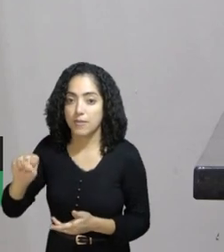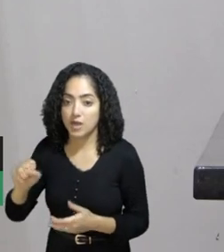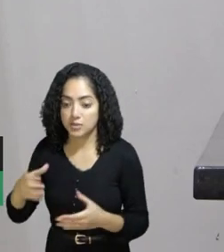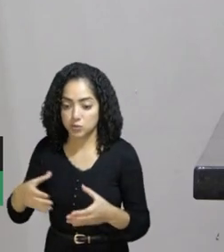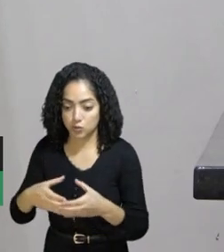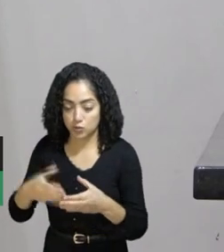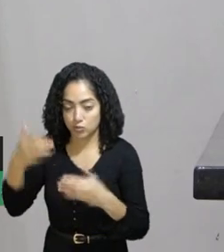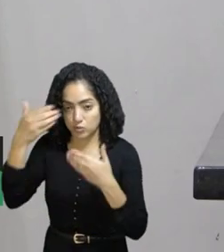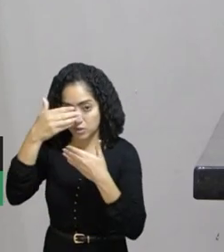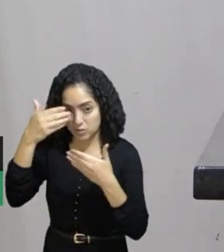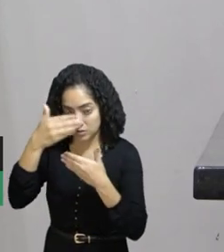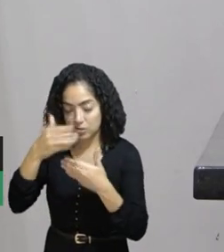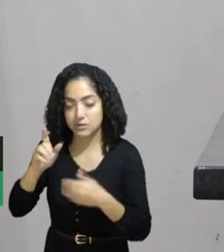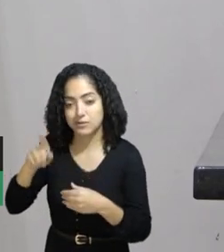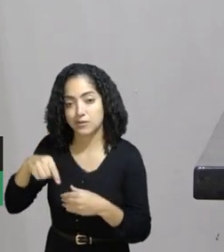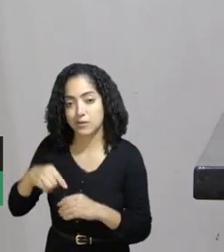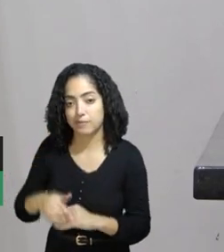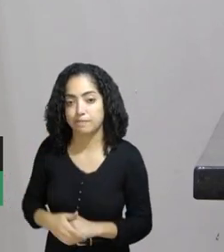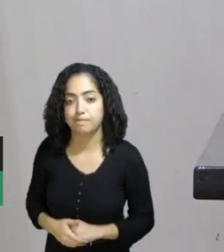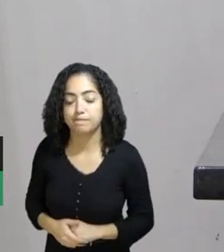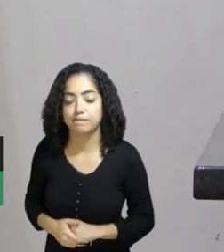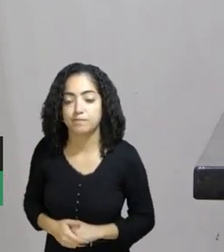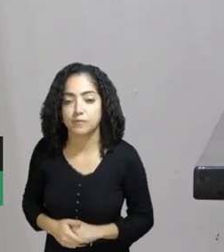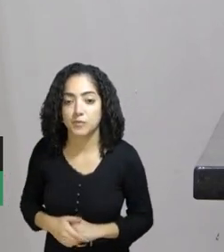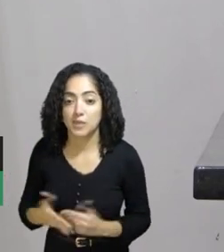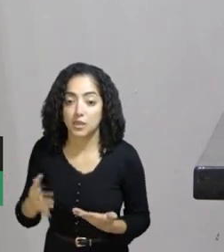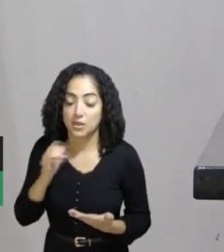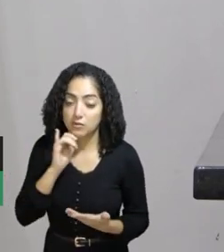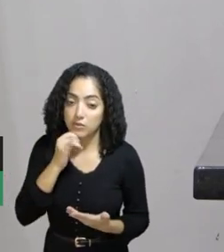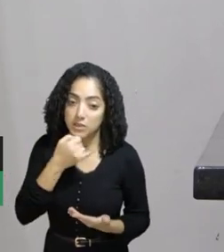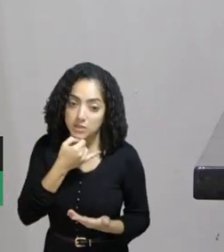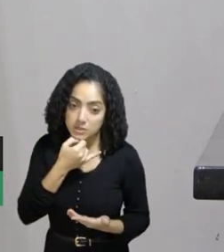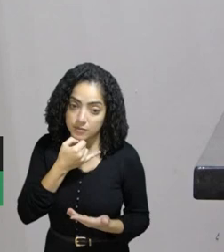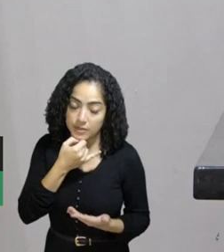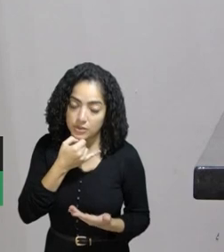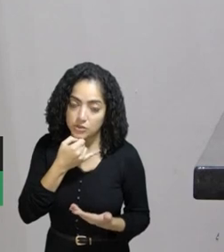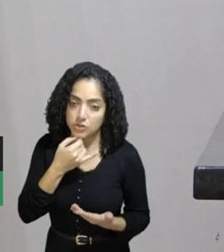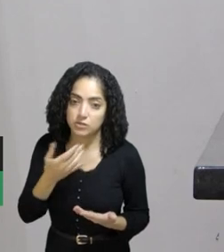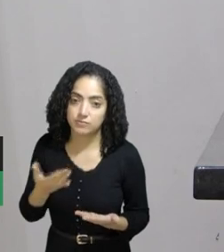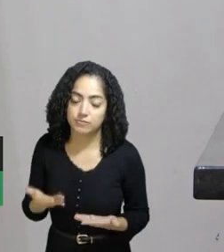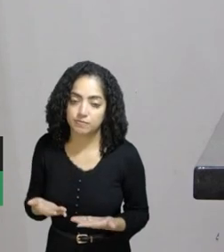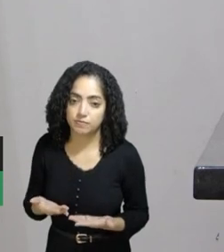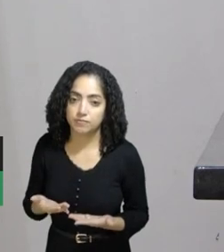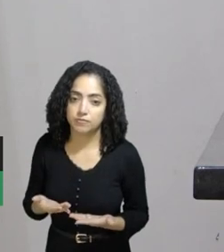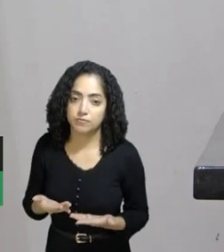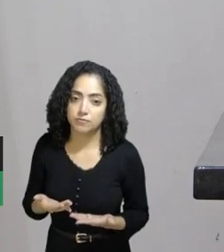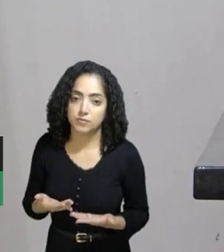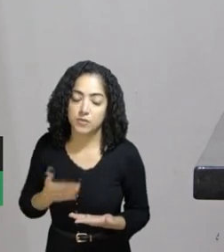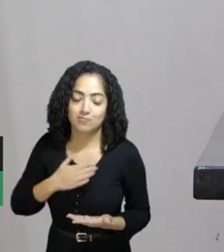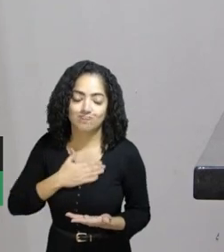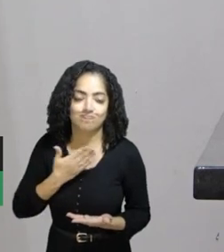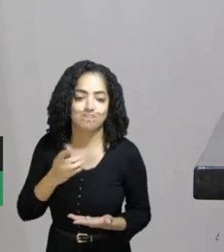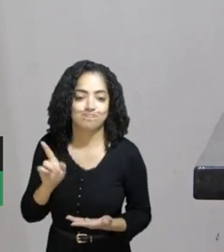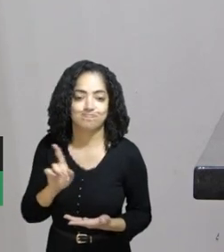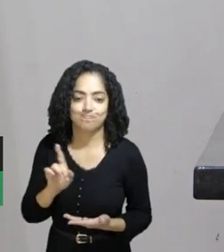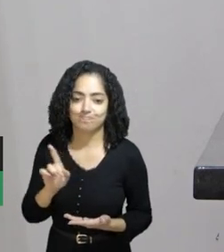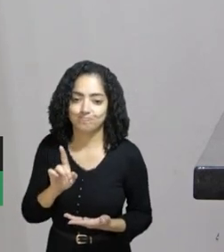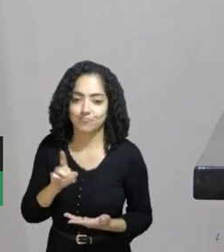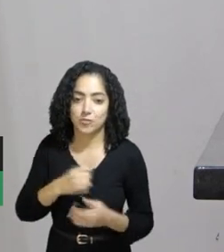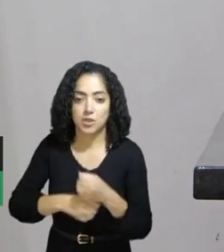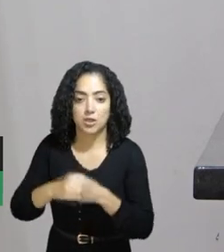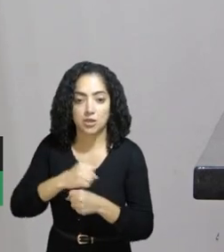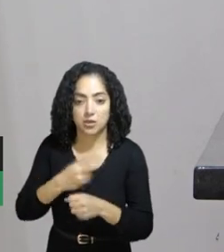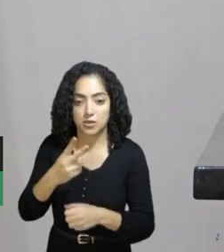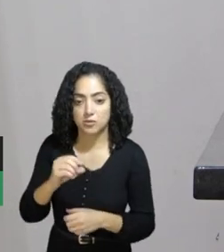de fato o é. Infelizmente, essa postura não me surpreende, pois em